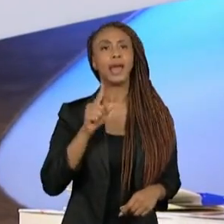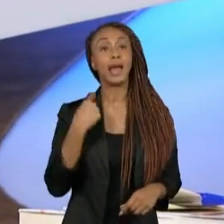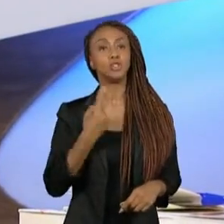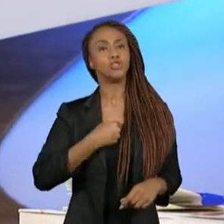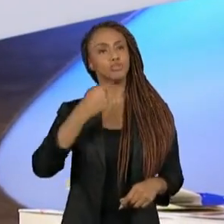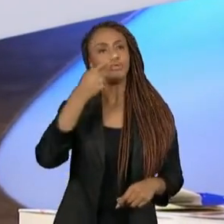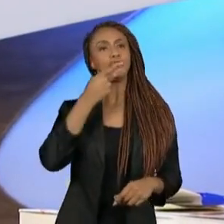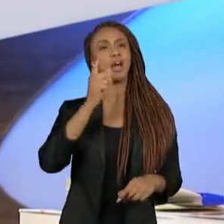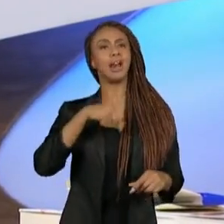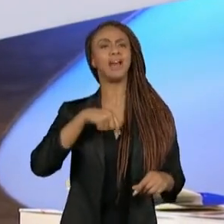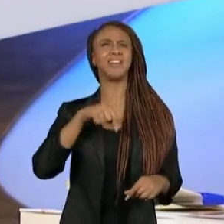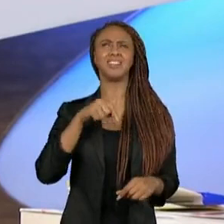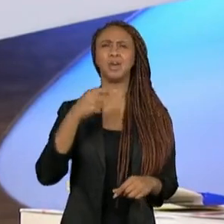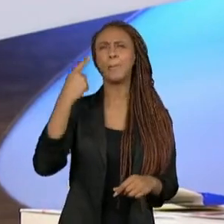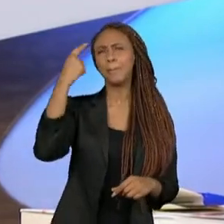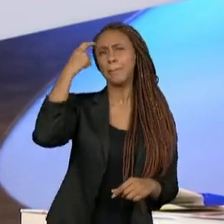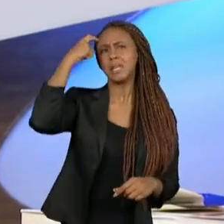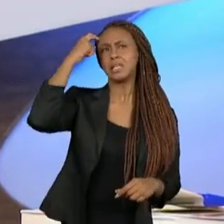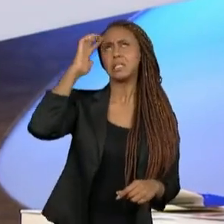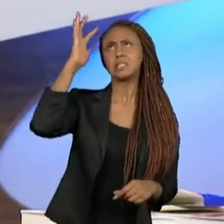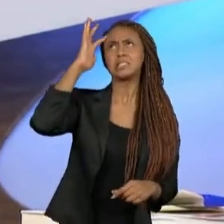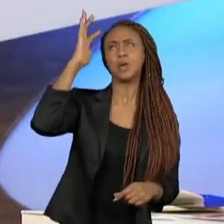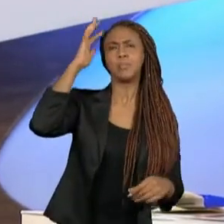de pensamento mágico.